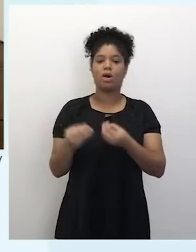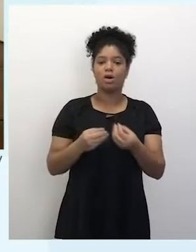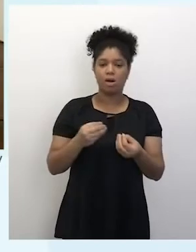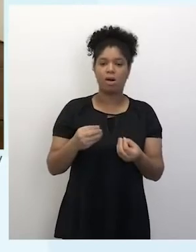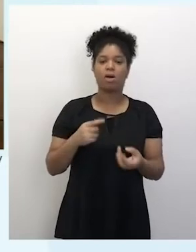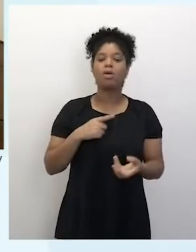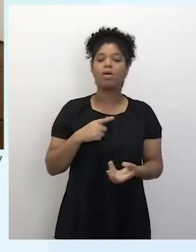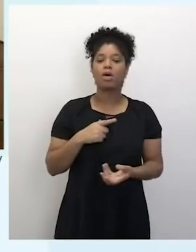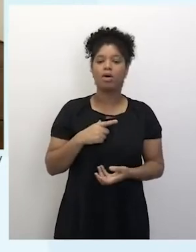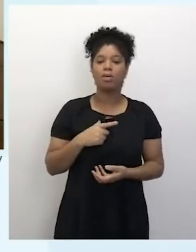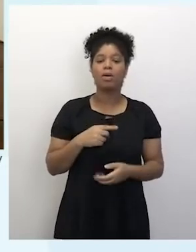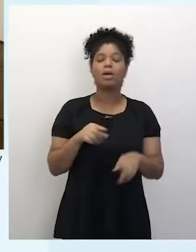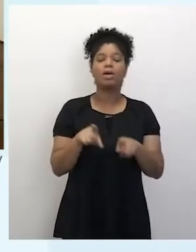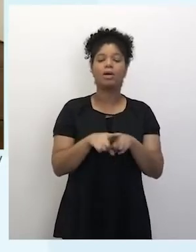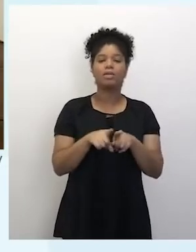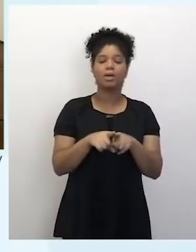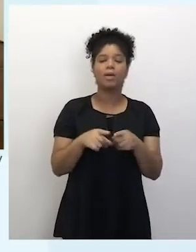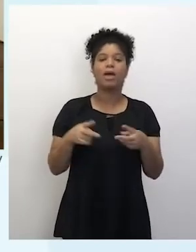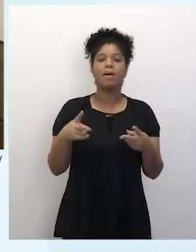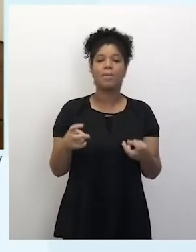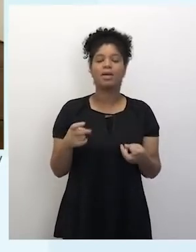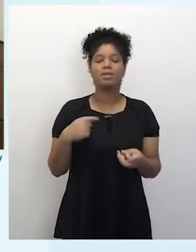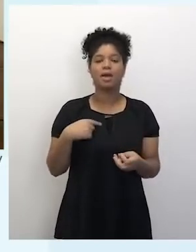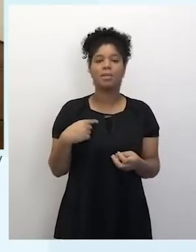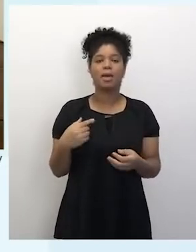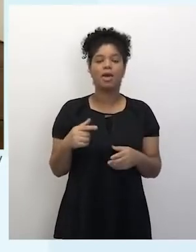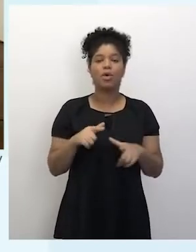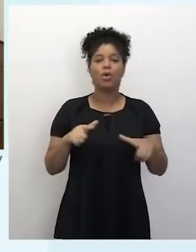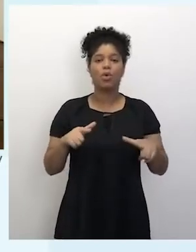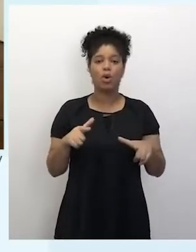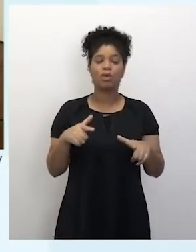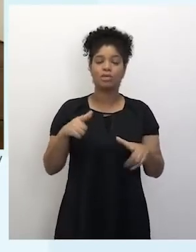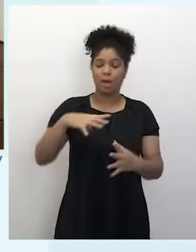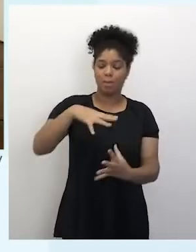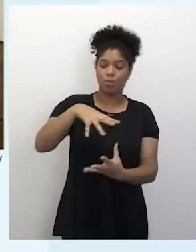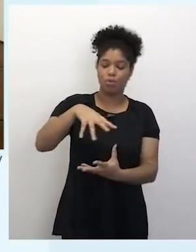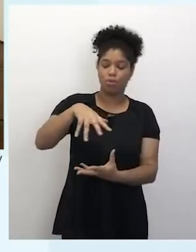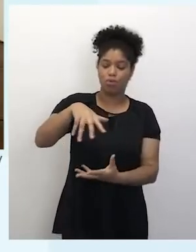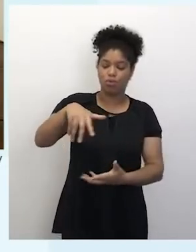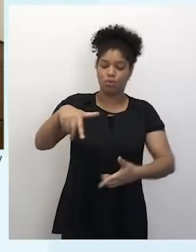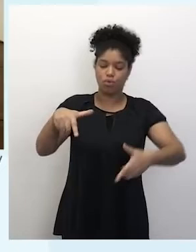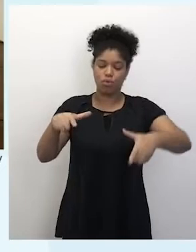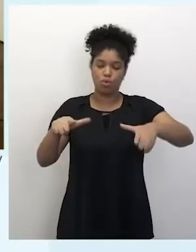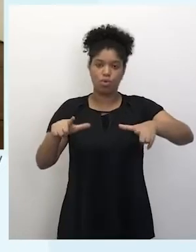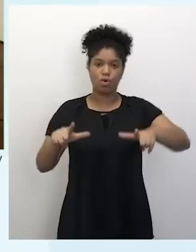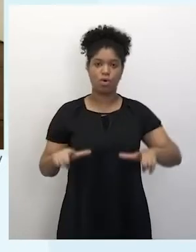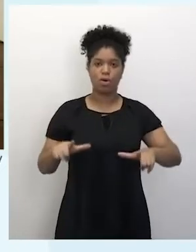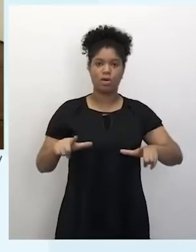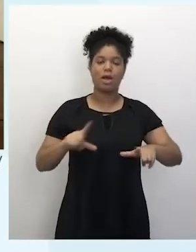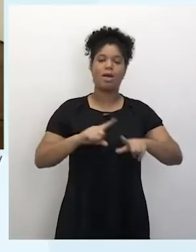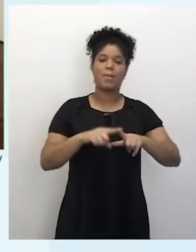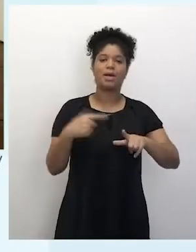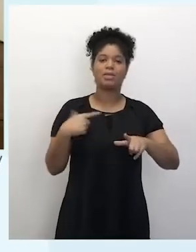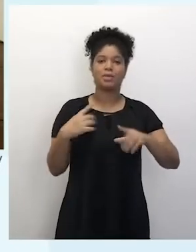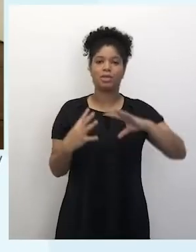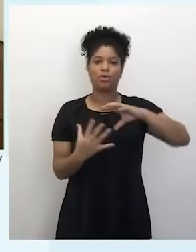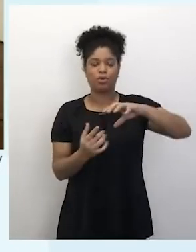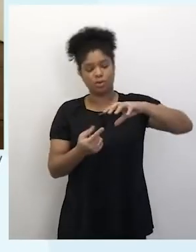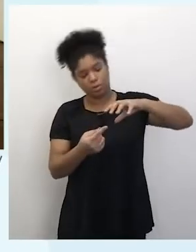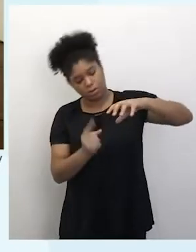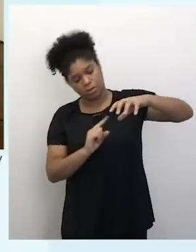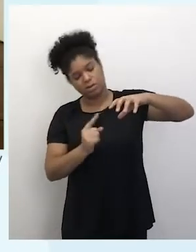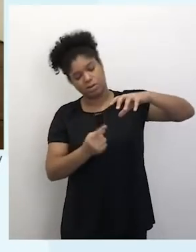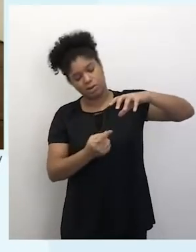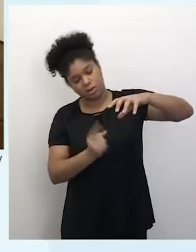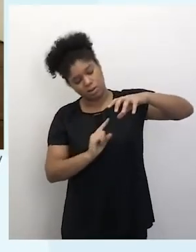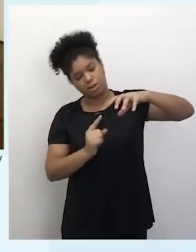reduzida e representa a superfície de maneira mais fiel do que o planisfério. O problema é que a gente tem que ficar rodando ele, né,